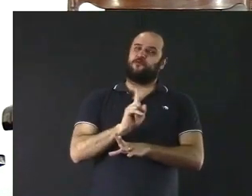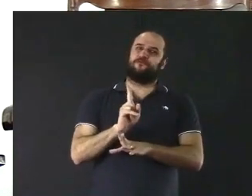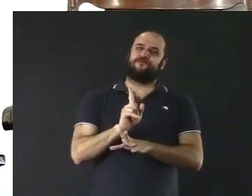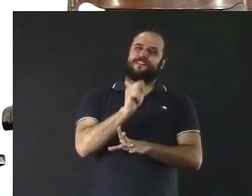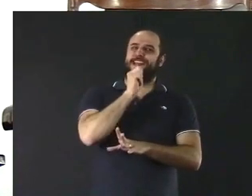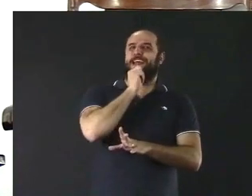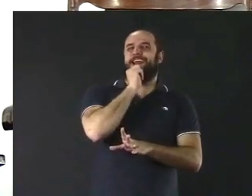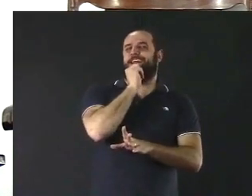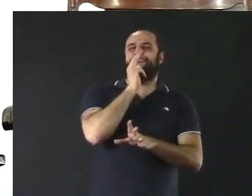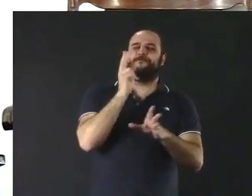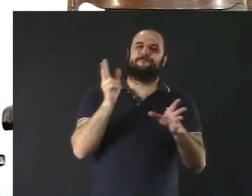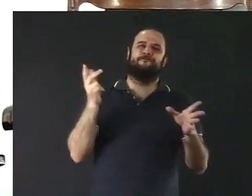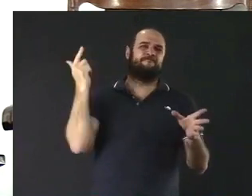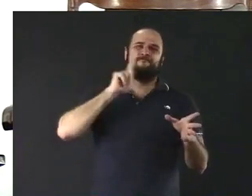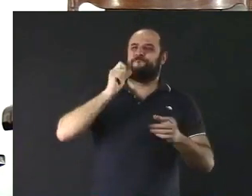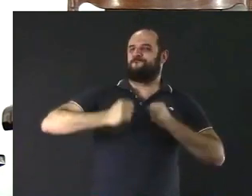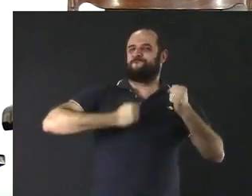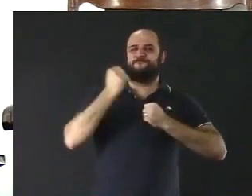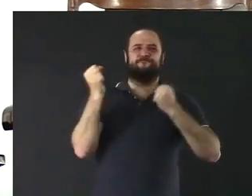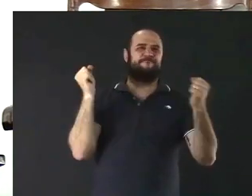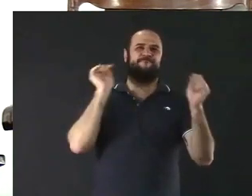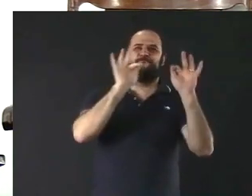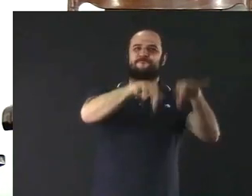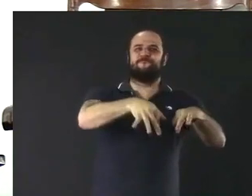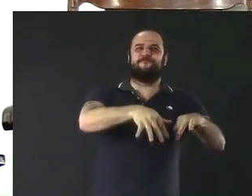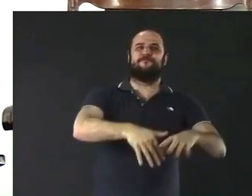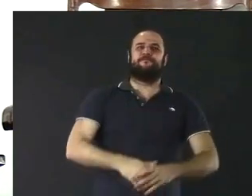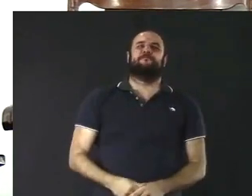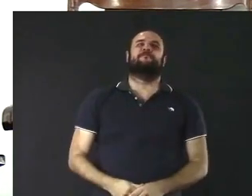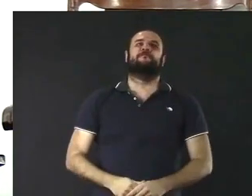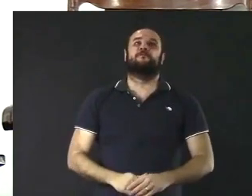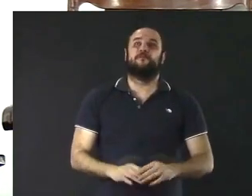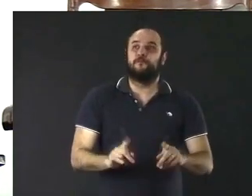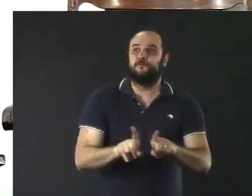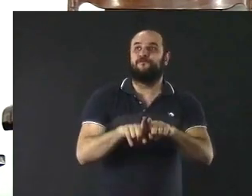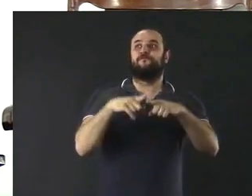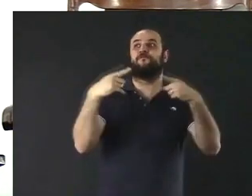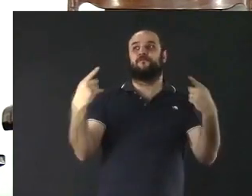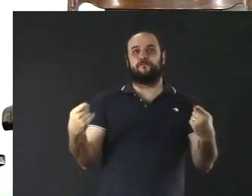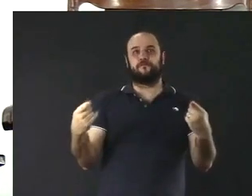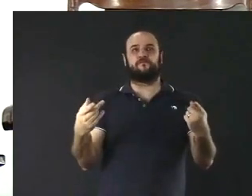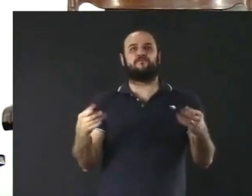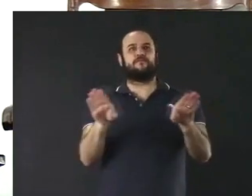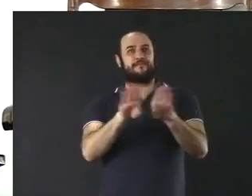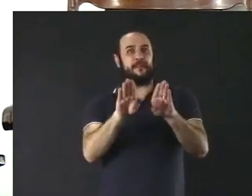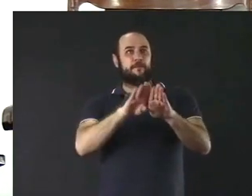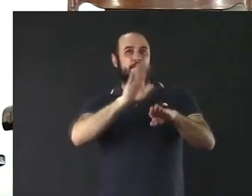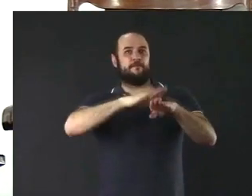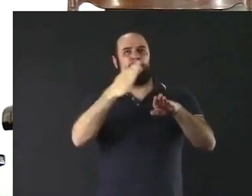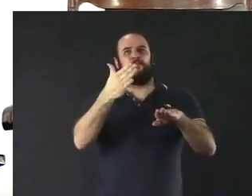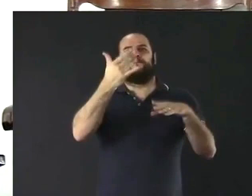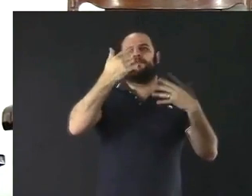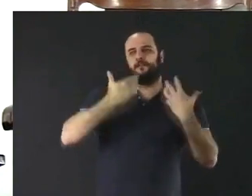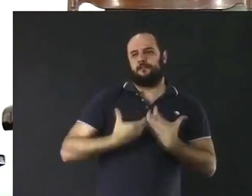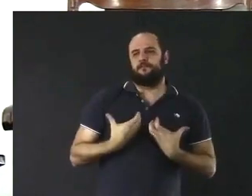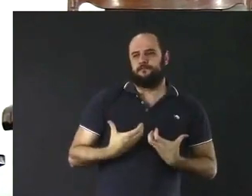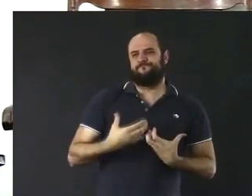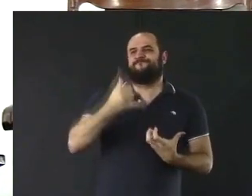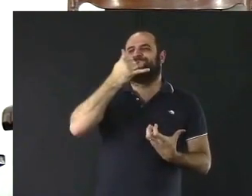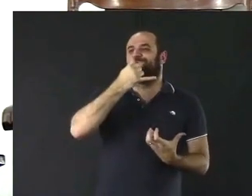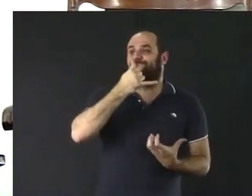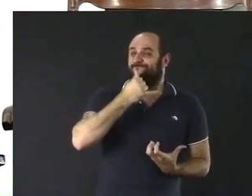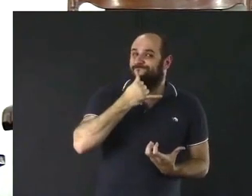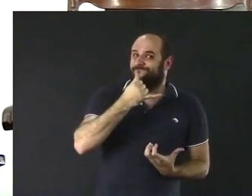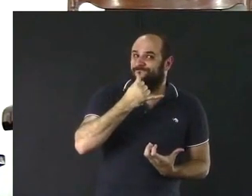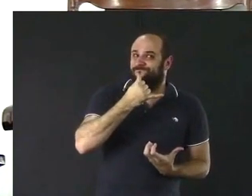para essa maratona. E diante disso, junta-se o desânimo